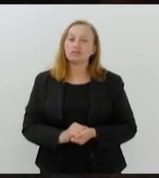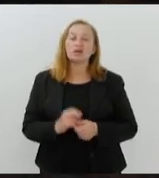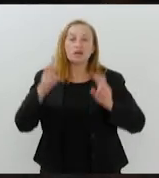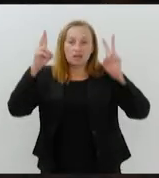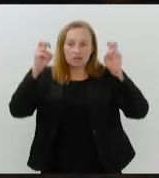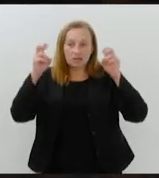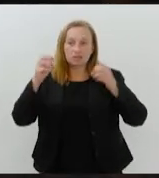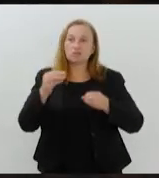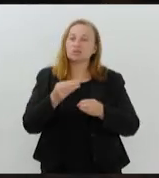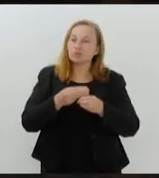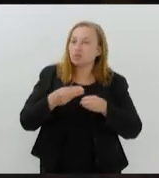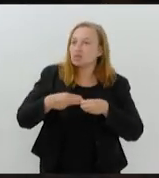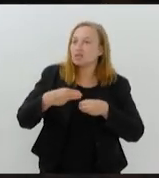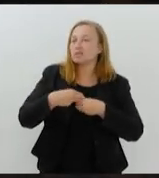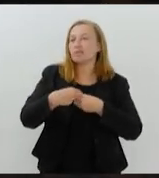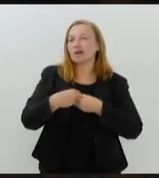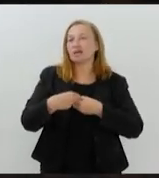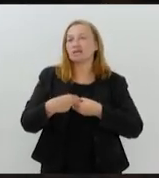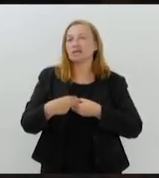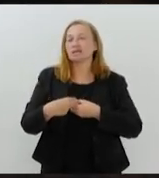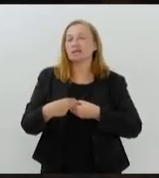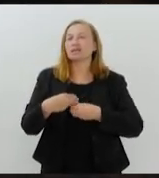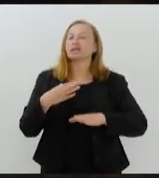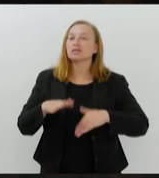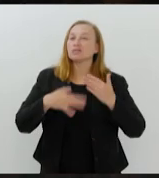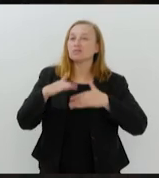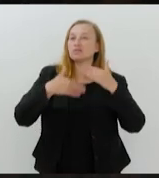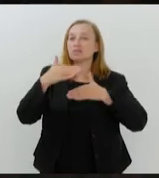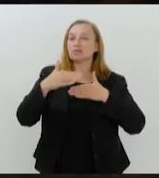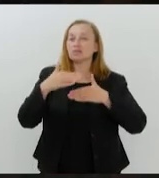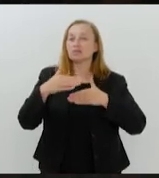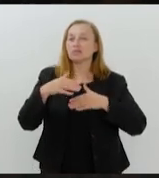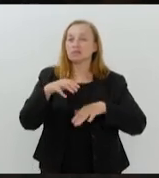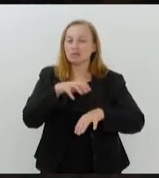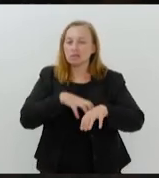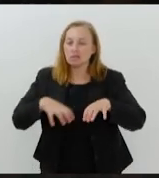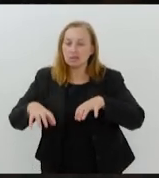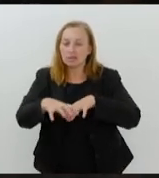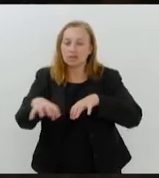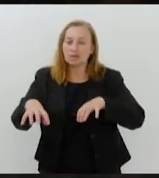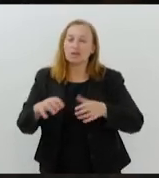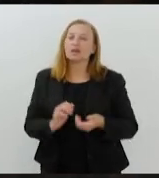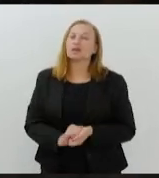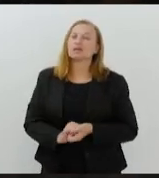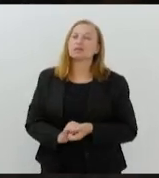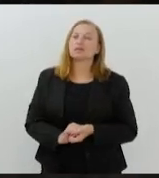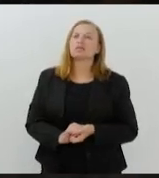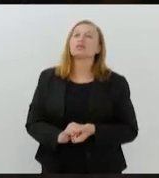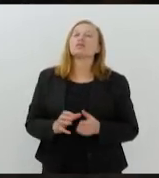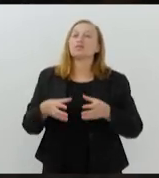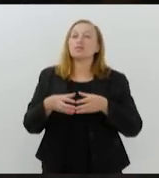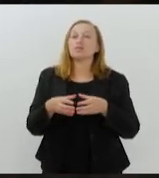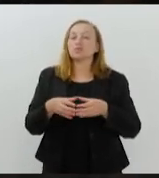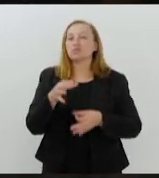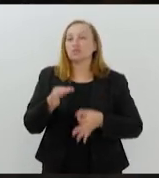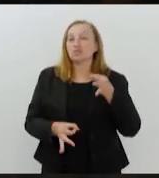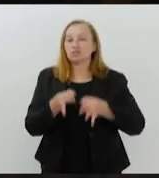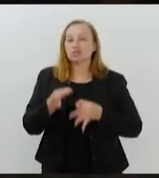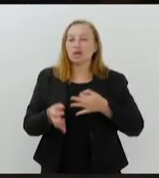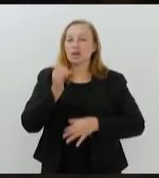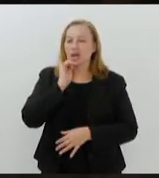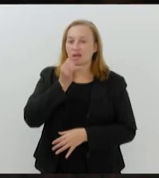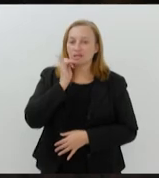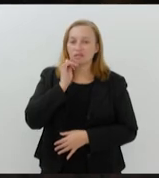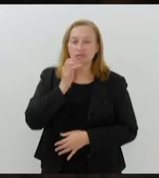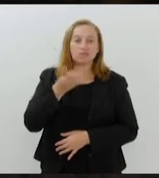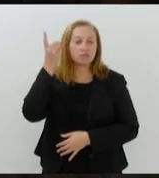assuntos municipais e desenvolvimento regional favorável com a emenda da Comissão de Constituição e Justiça. Relatores, deputada